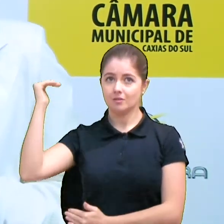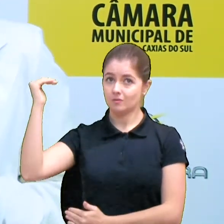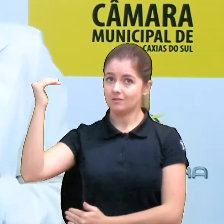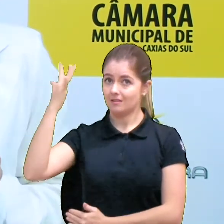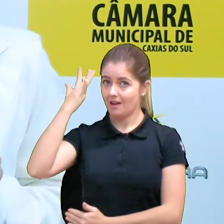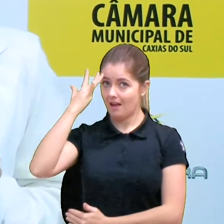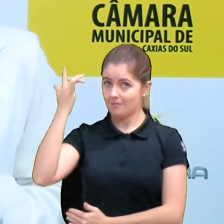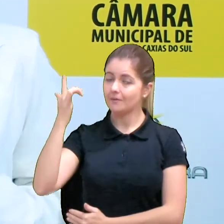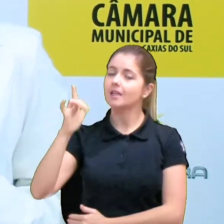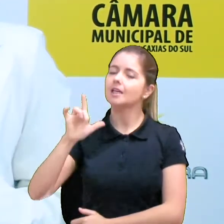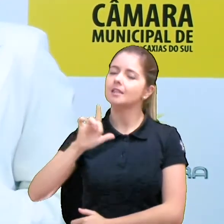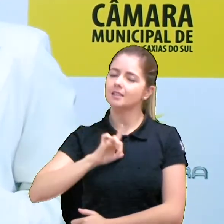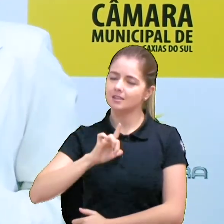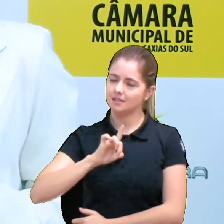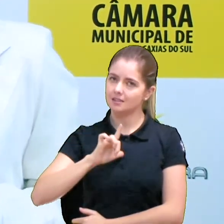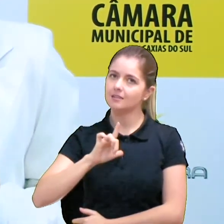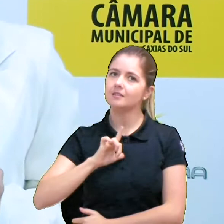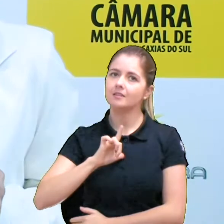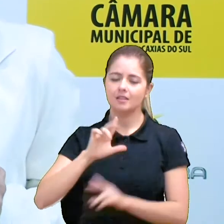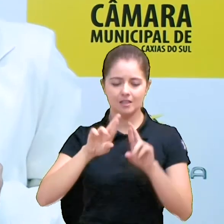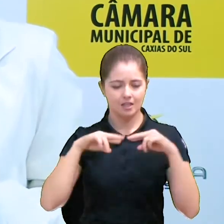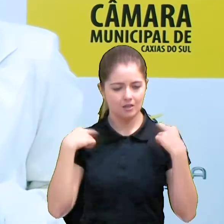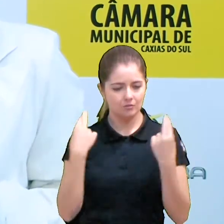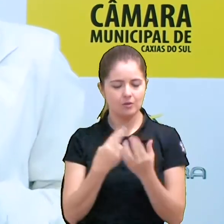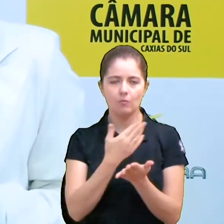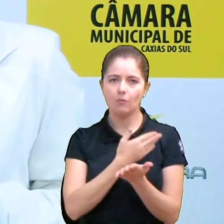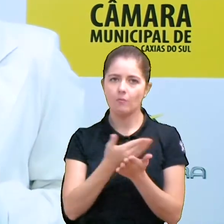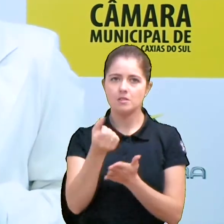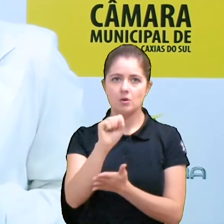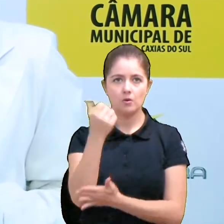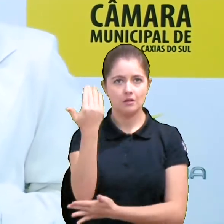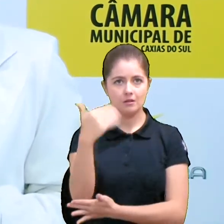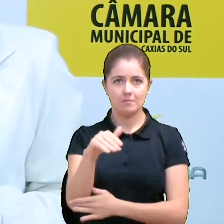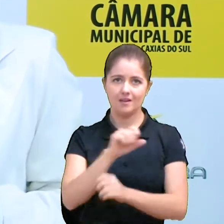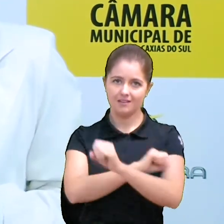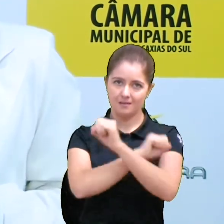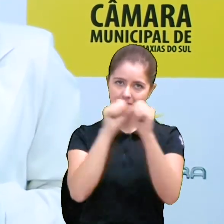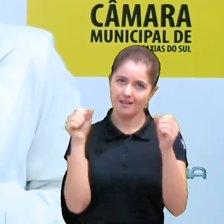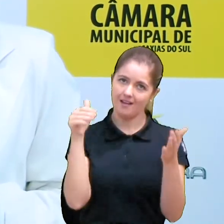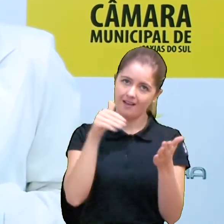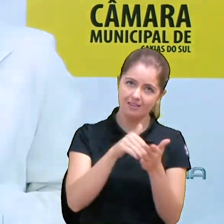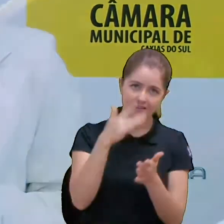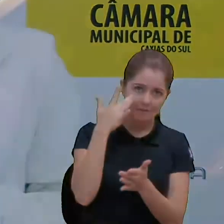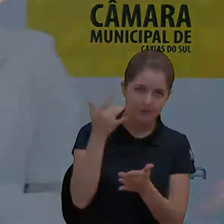Amanhã tem sessão ordinária a partir das 8h30 da manhã. Até lá!